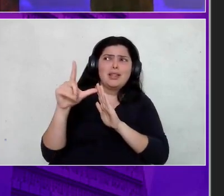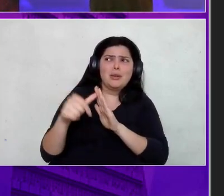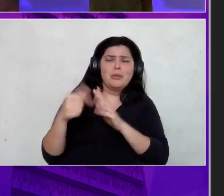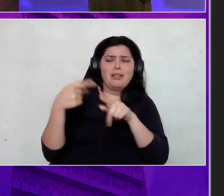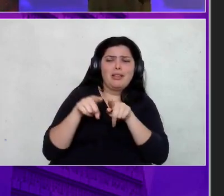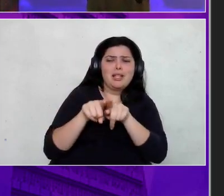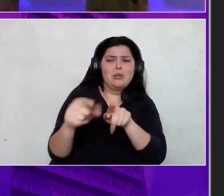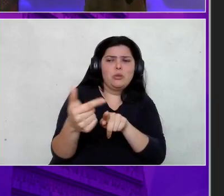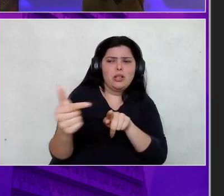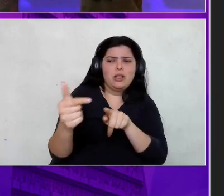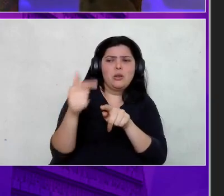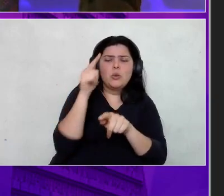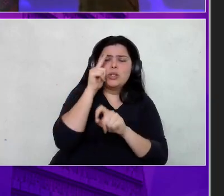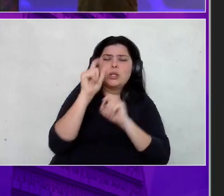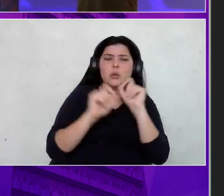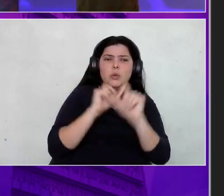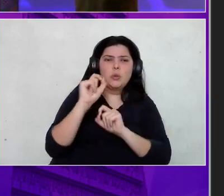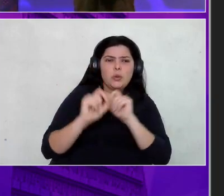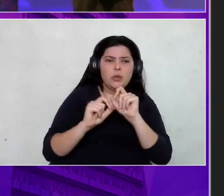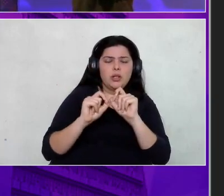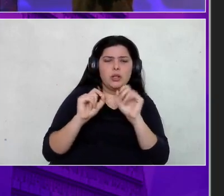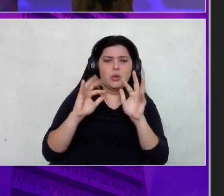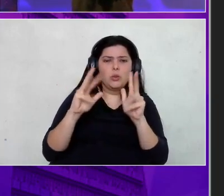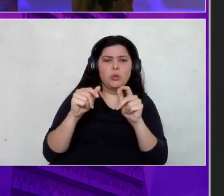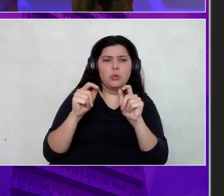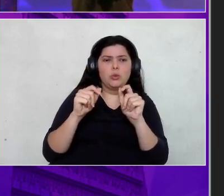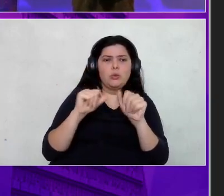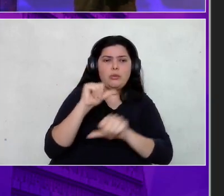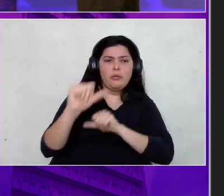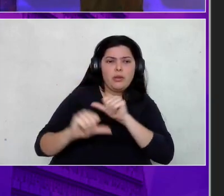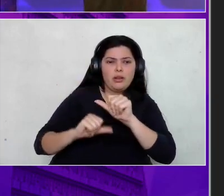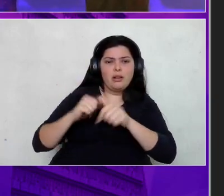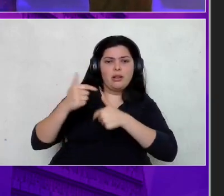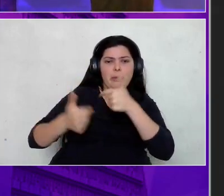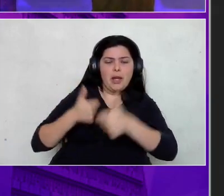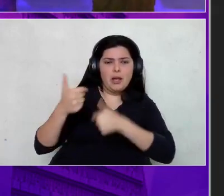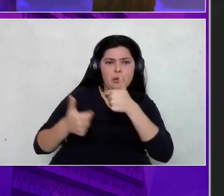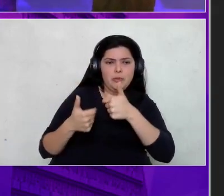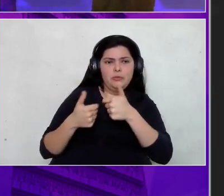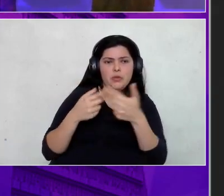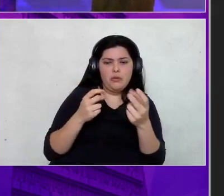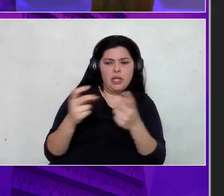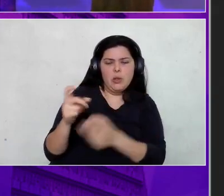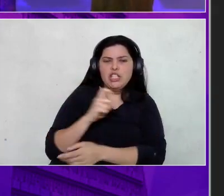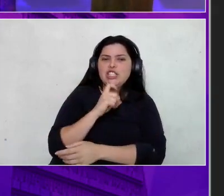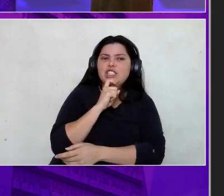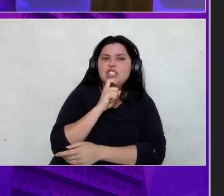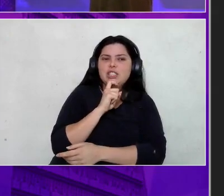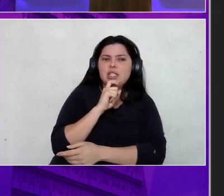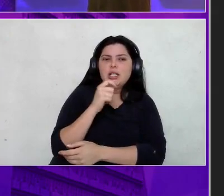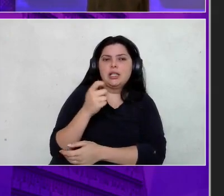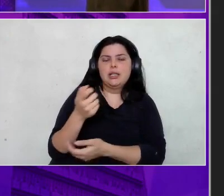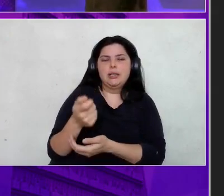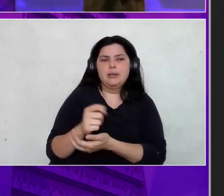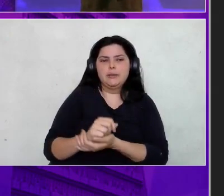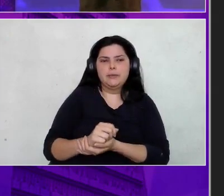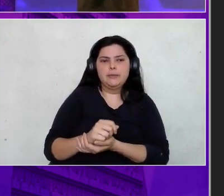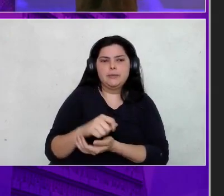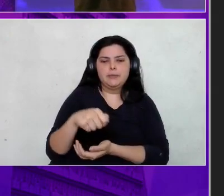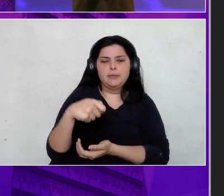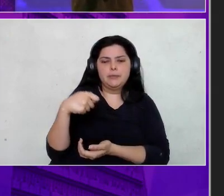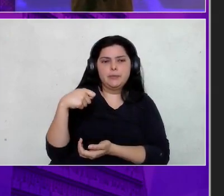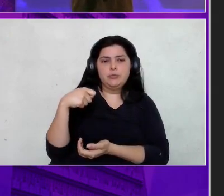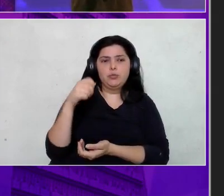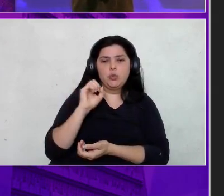eles entenderam que tudo pode virar serviço. Em vez de eu te vender uma geladeira que você vai jogar fora em